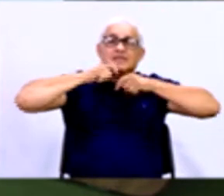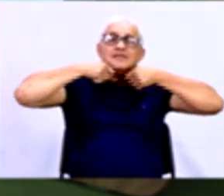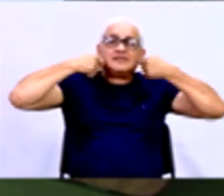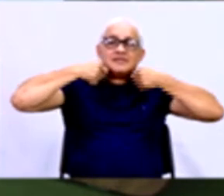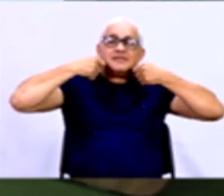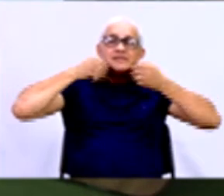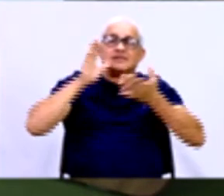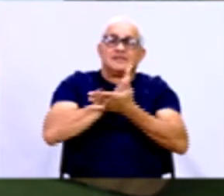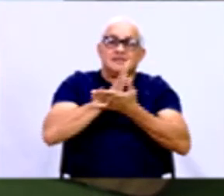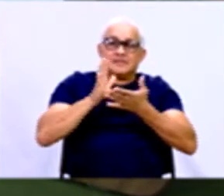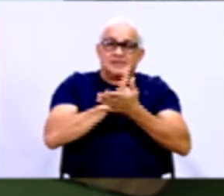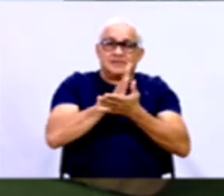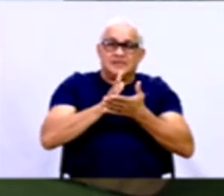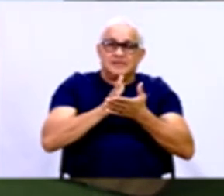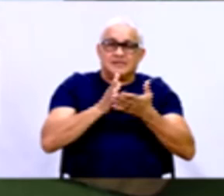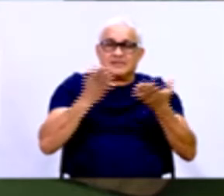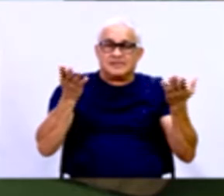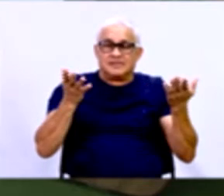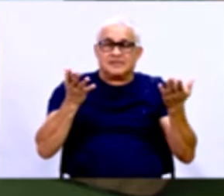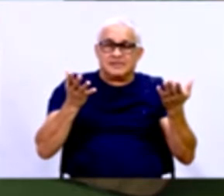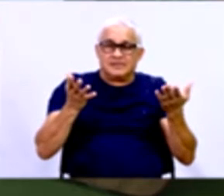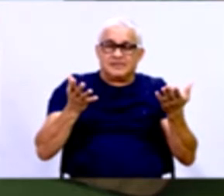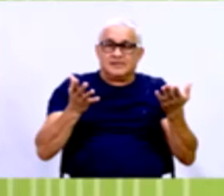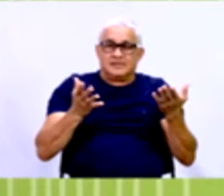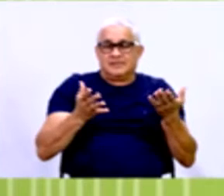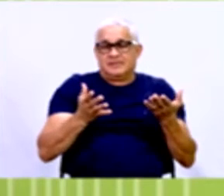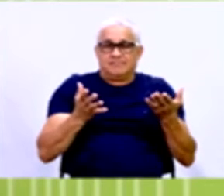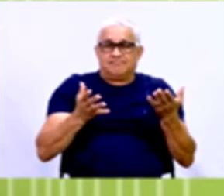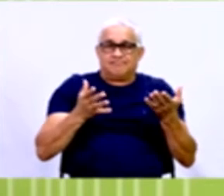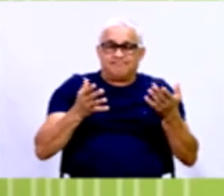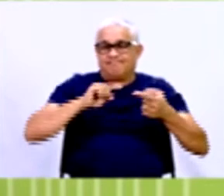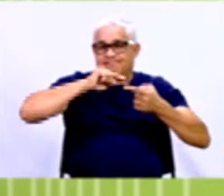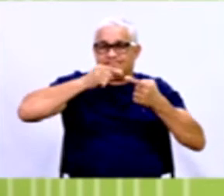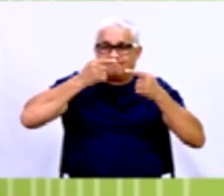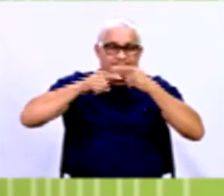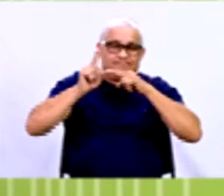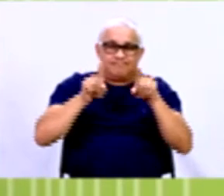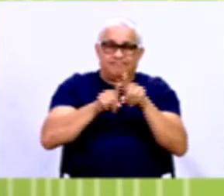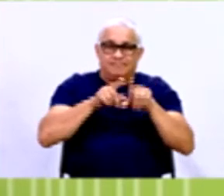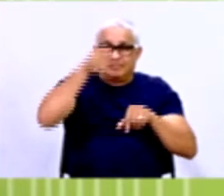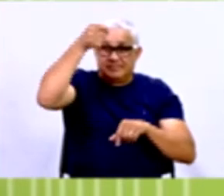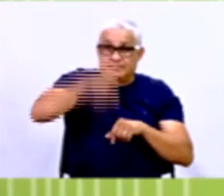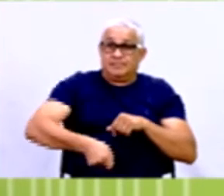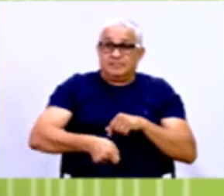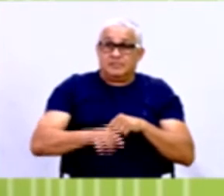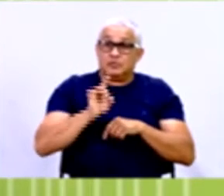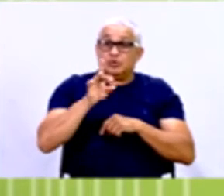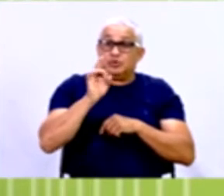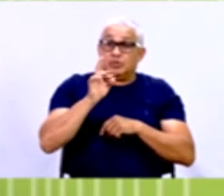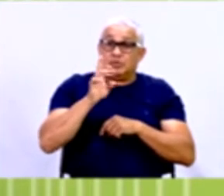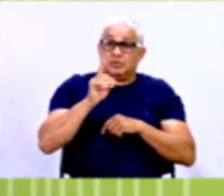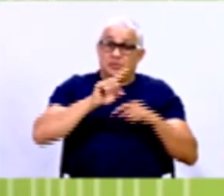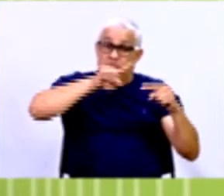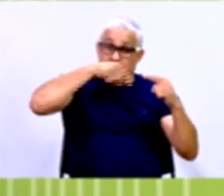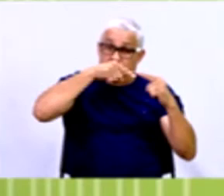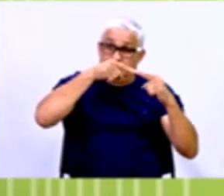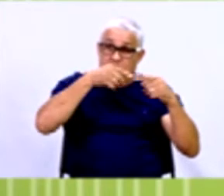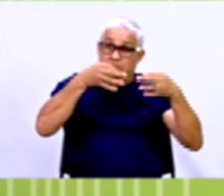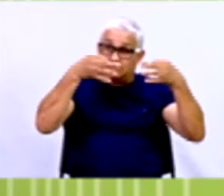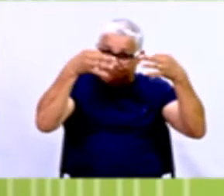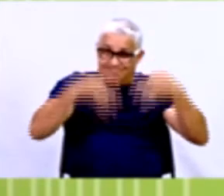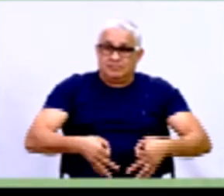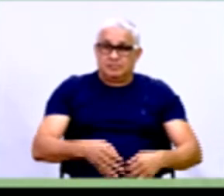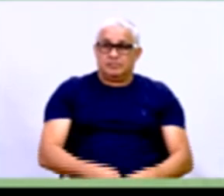equipamentos pequenos, para não se perder, para não se extraviar. Então, é obrigação dele utilizar o EPI apenas para a finalidade que se